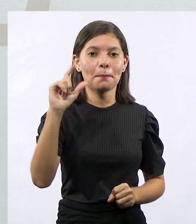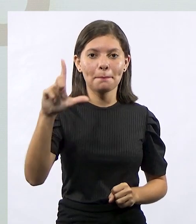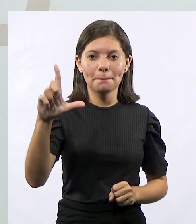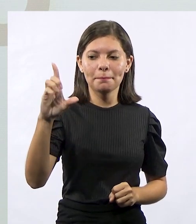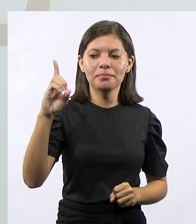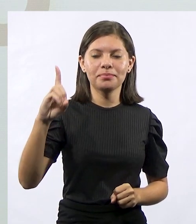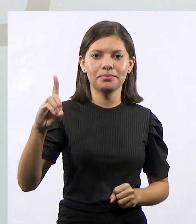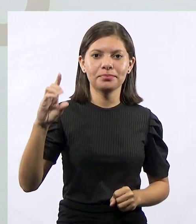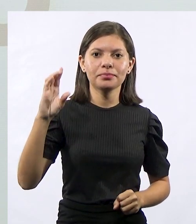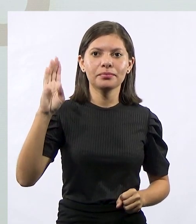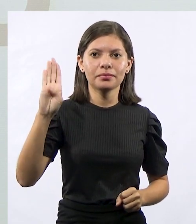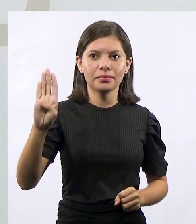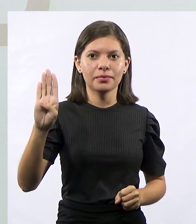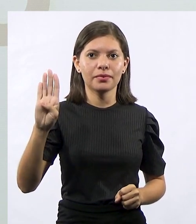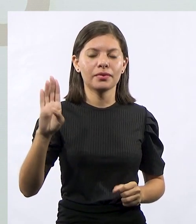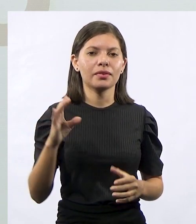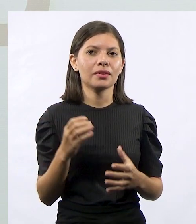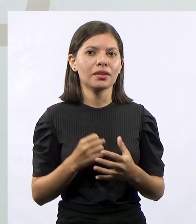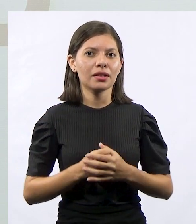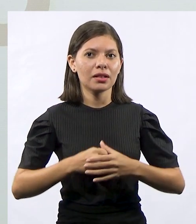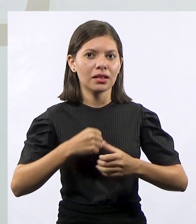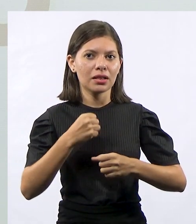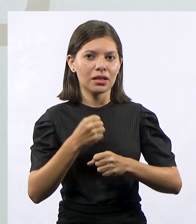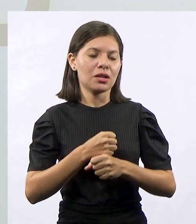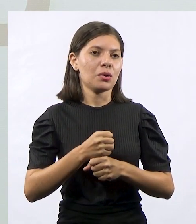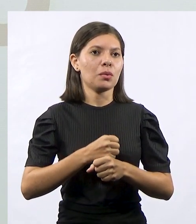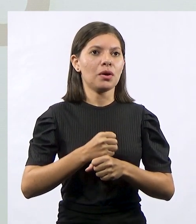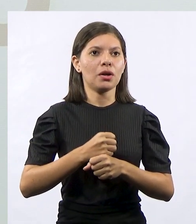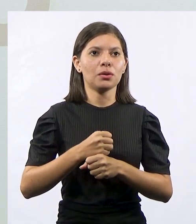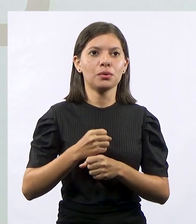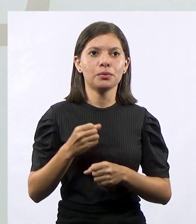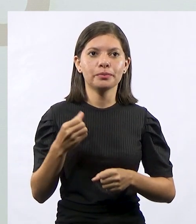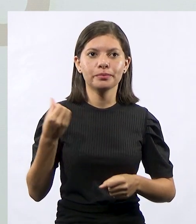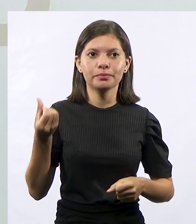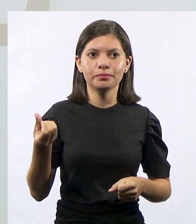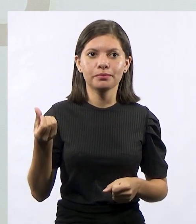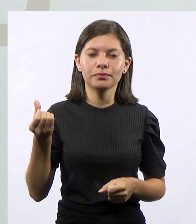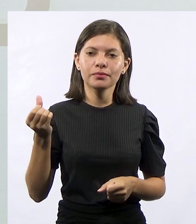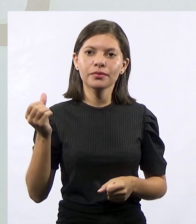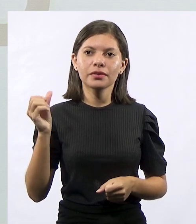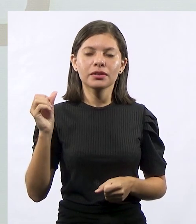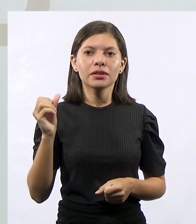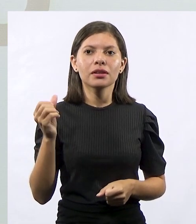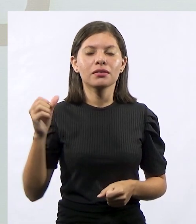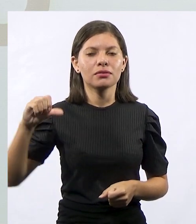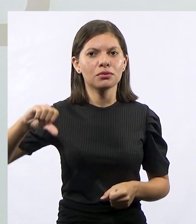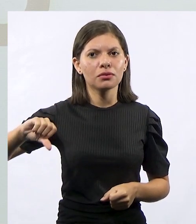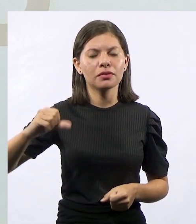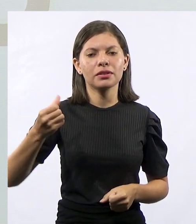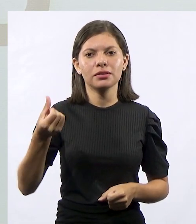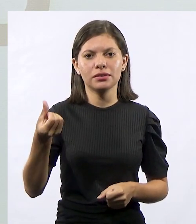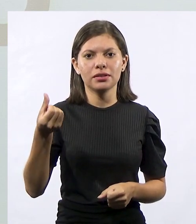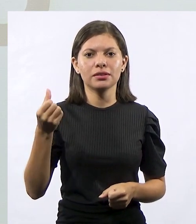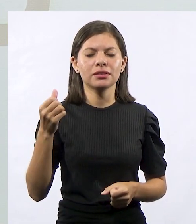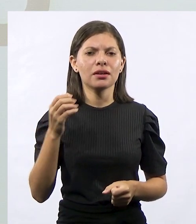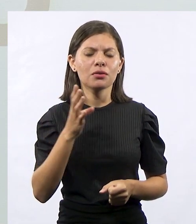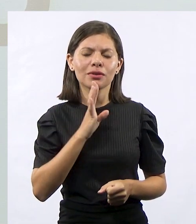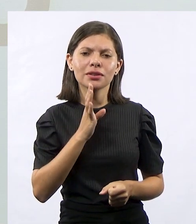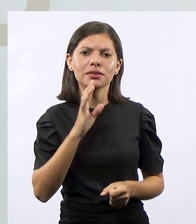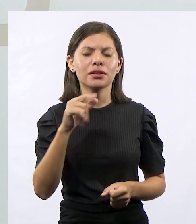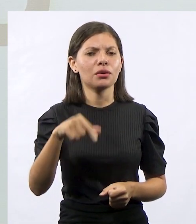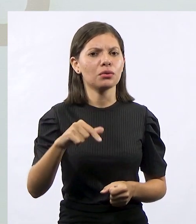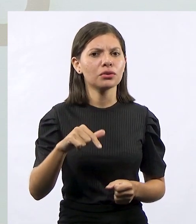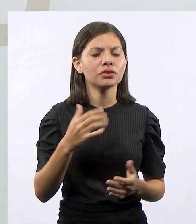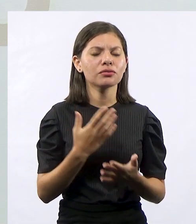a LDB, a 93/94 de 1996. E nesse episódio nós vamos conhecer a